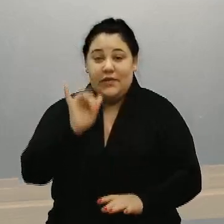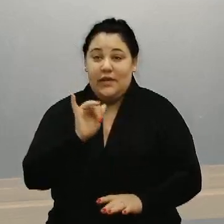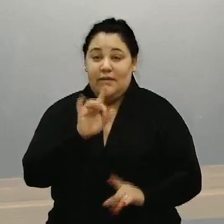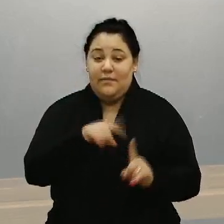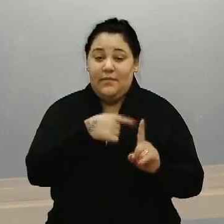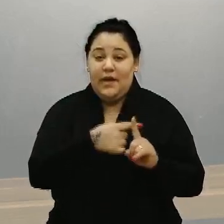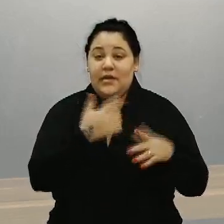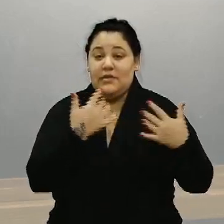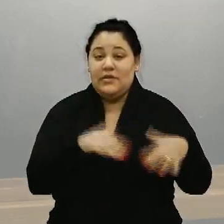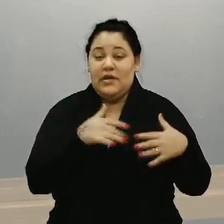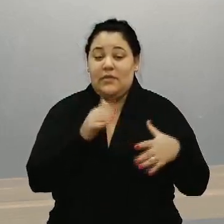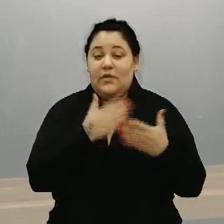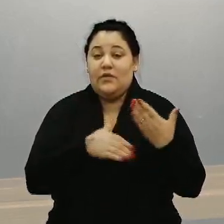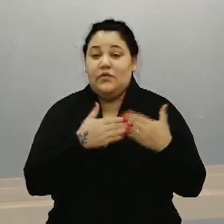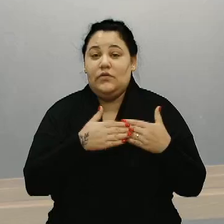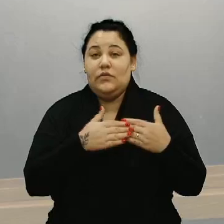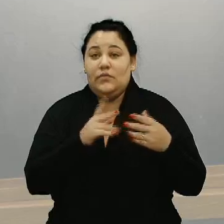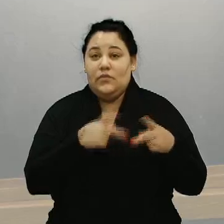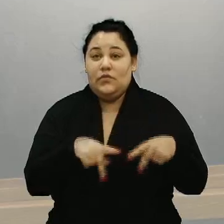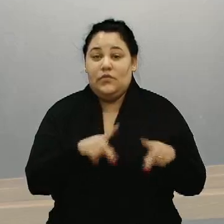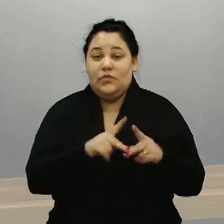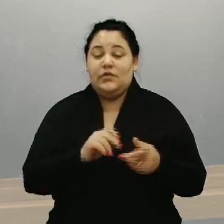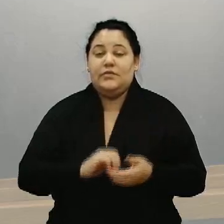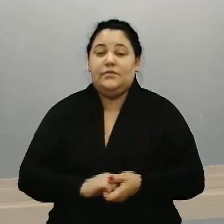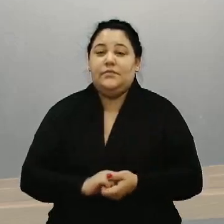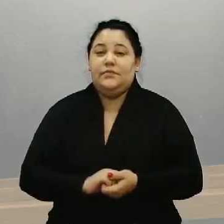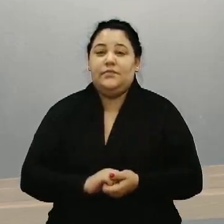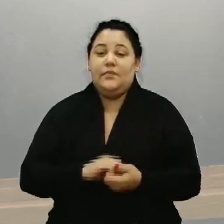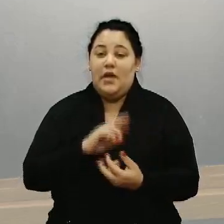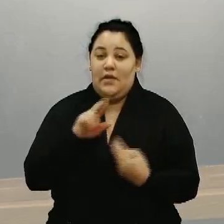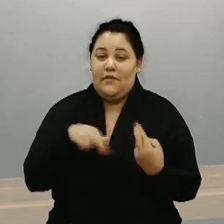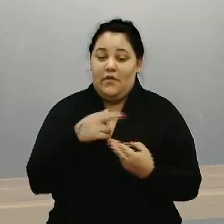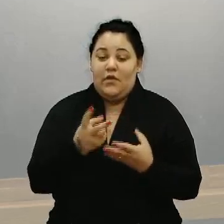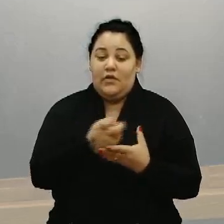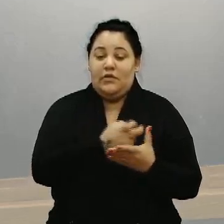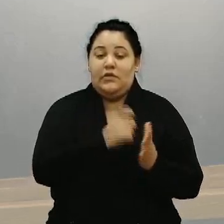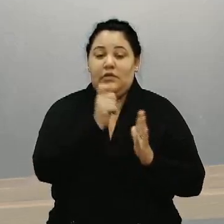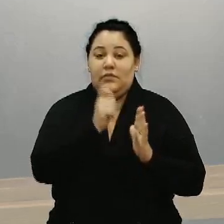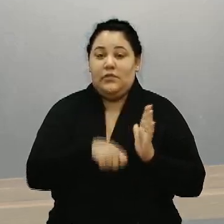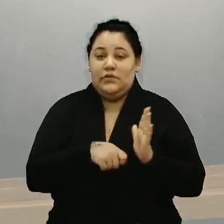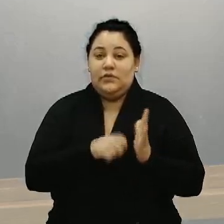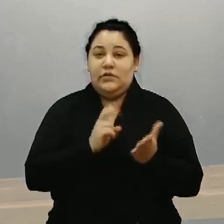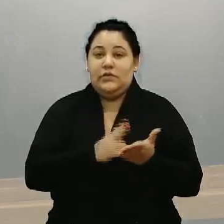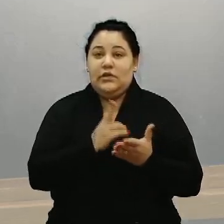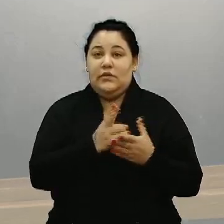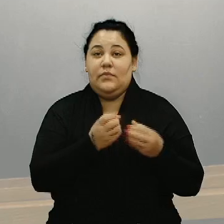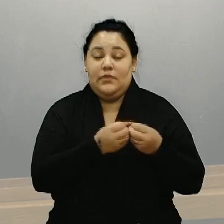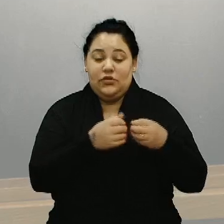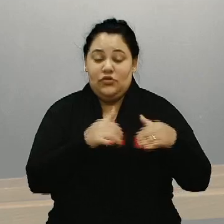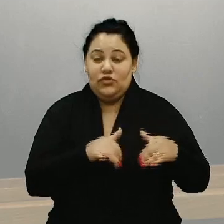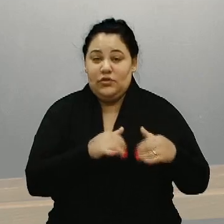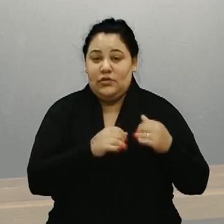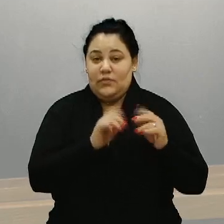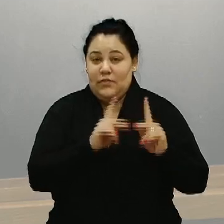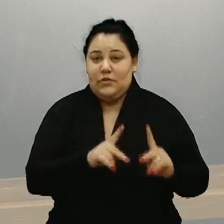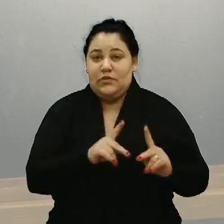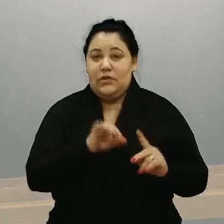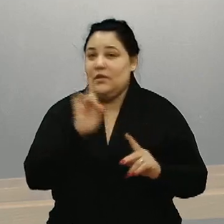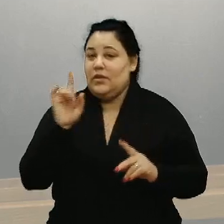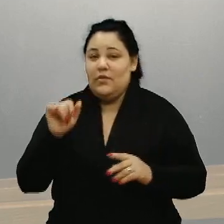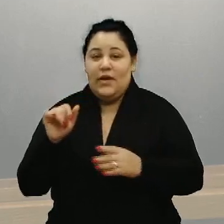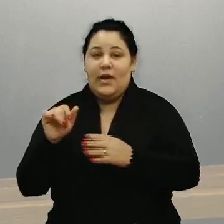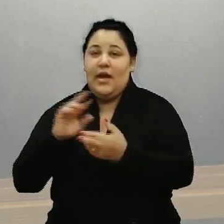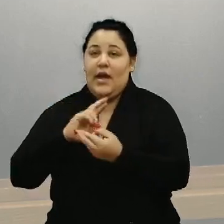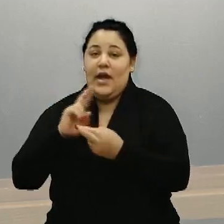para toda a população. E sim, uma reforma tributária sempre prejudica alguém. Essa não é a reforma que o governo Lula gostaria.